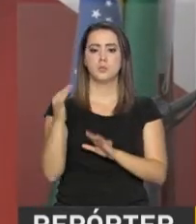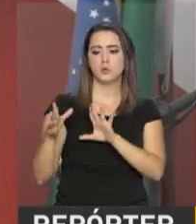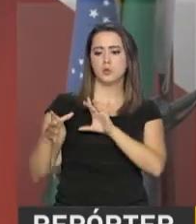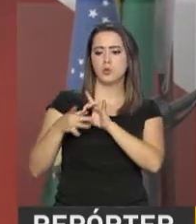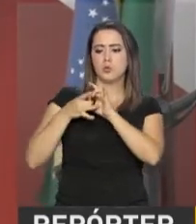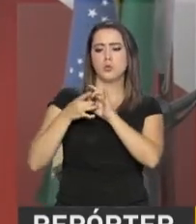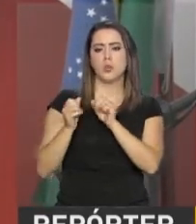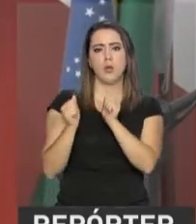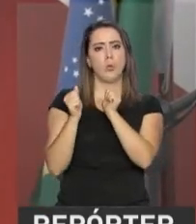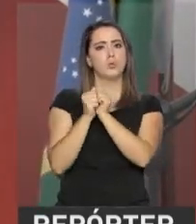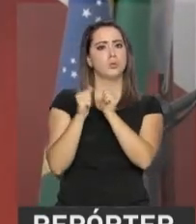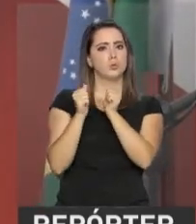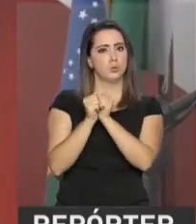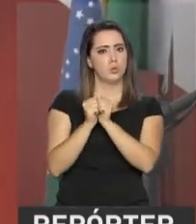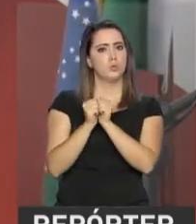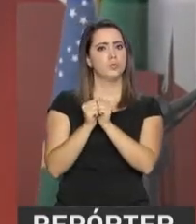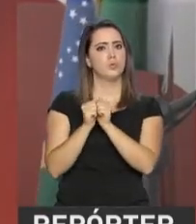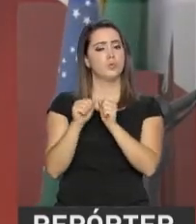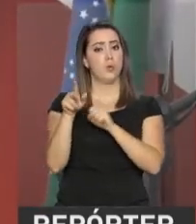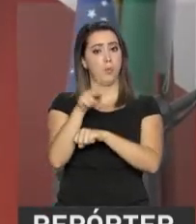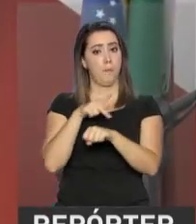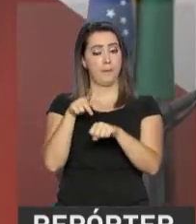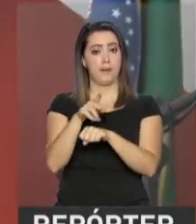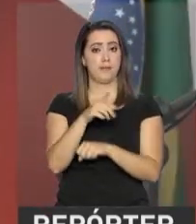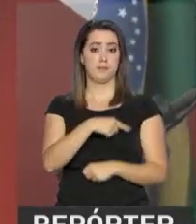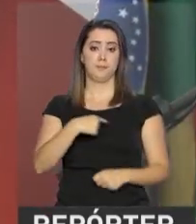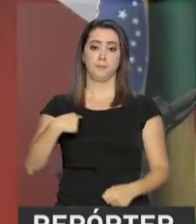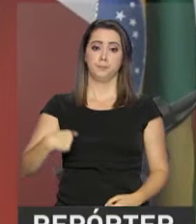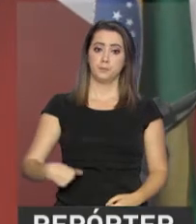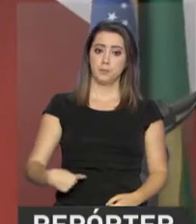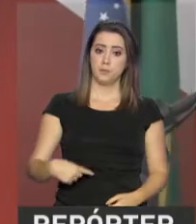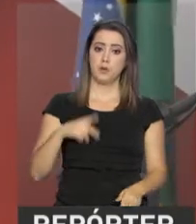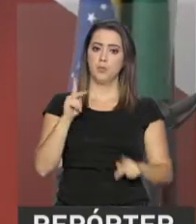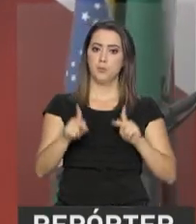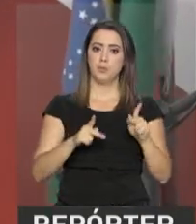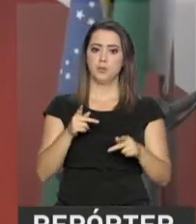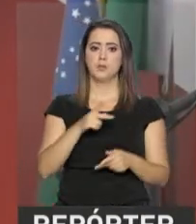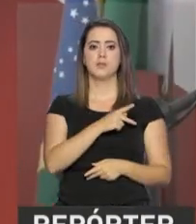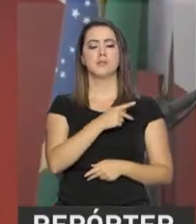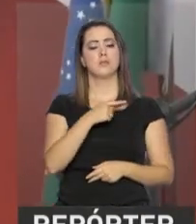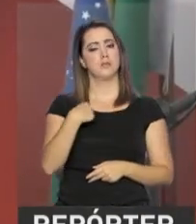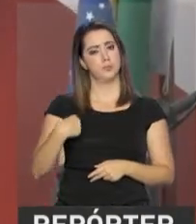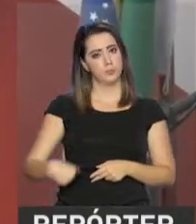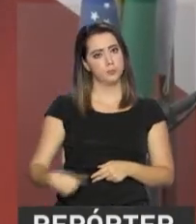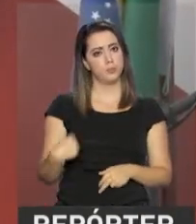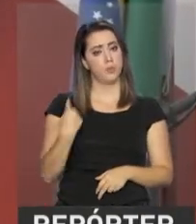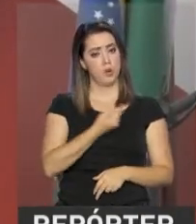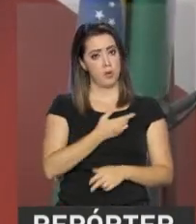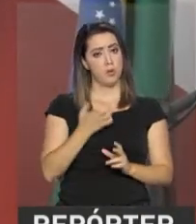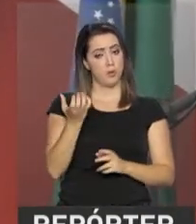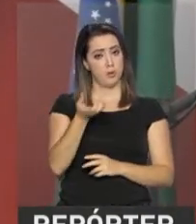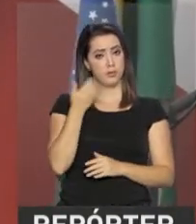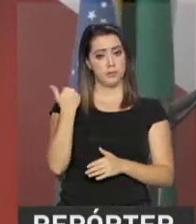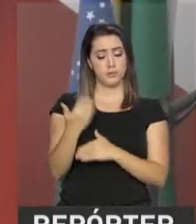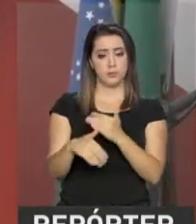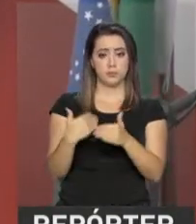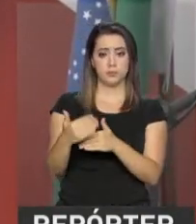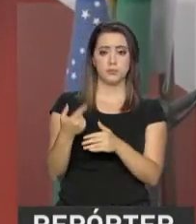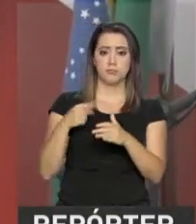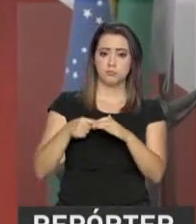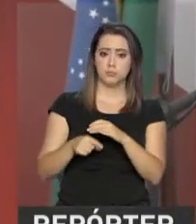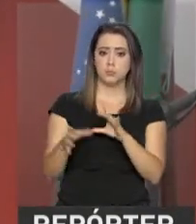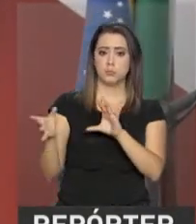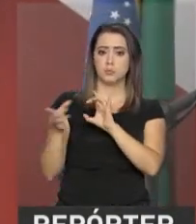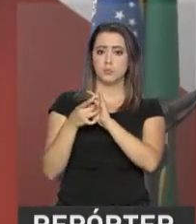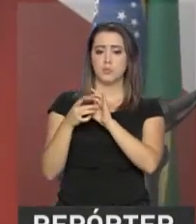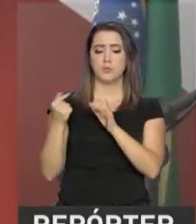identidade com o povo chinês com a nação chinesa e queremos aprofundar isto e